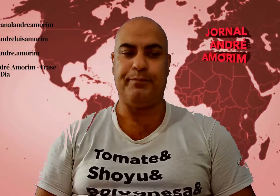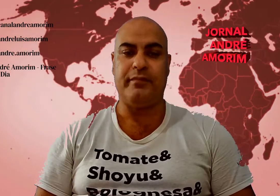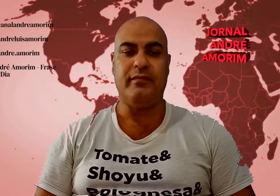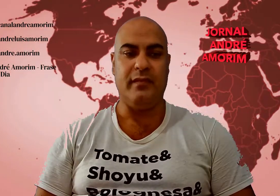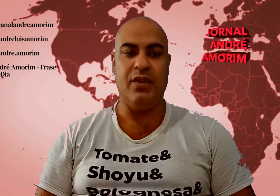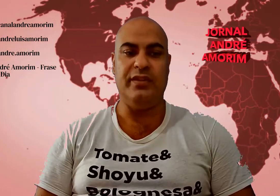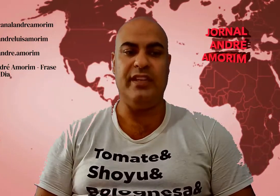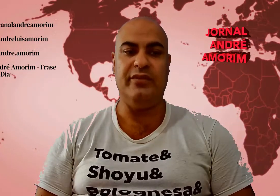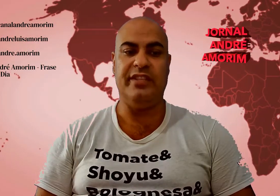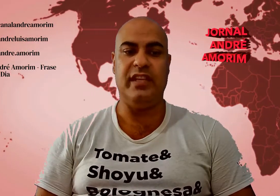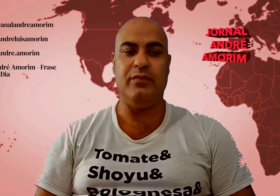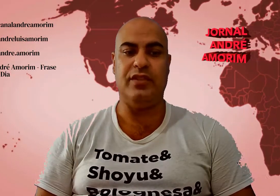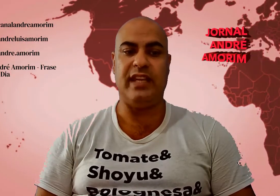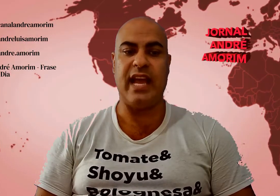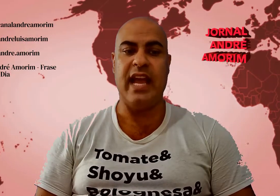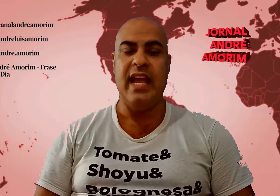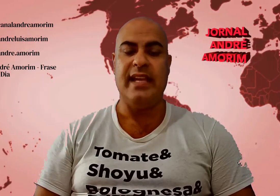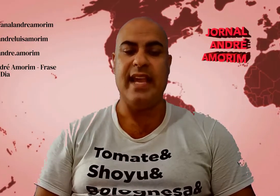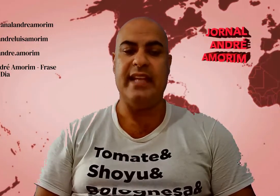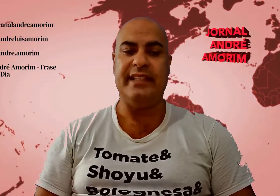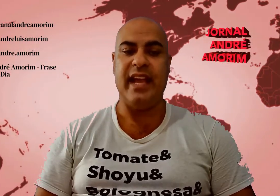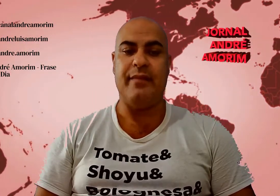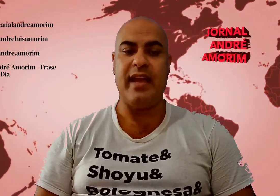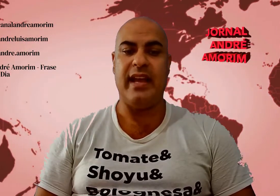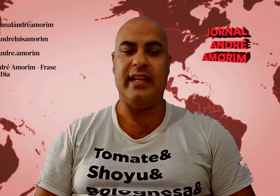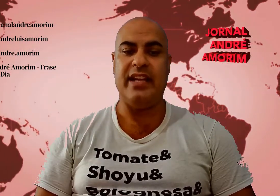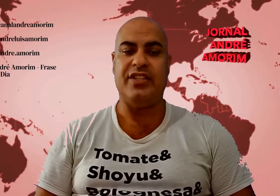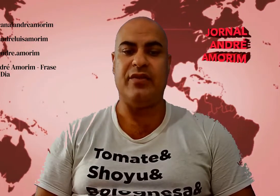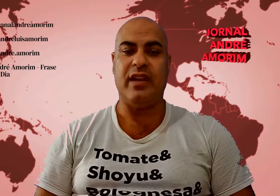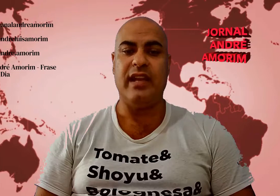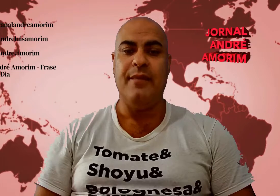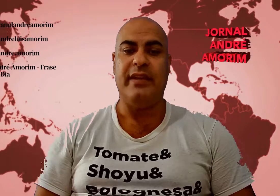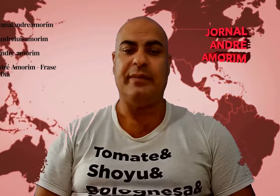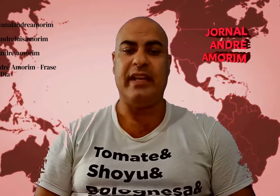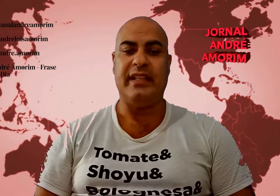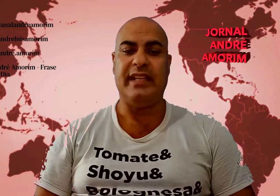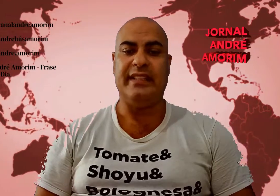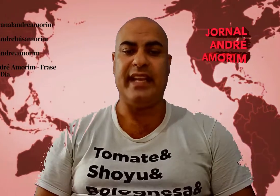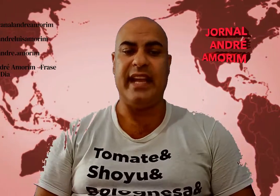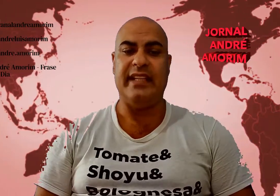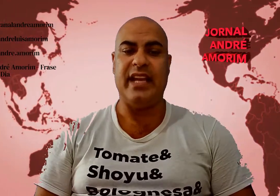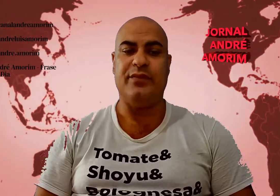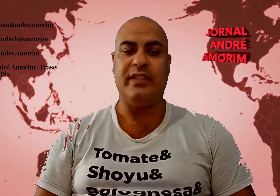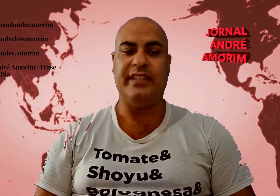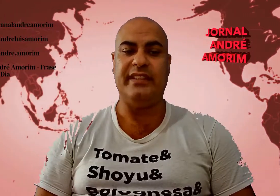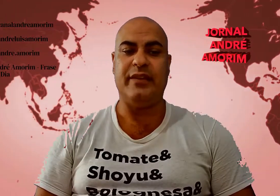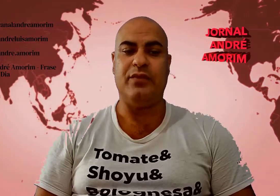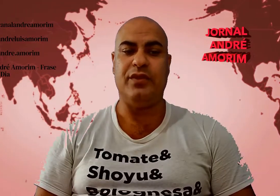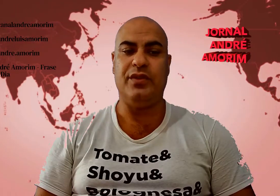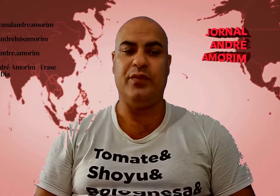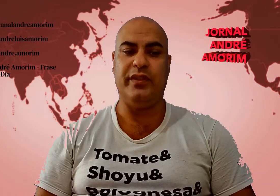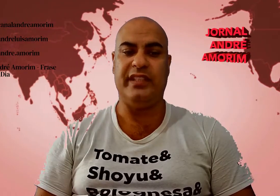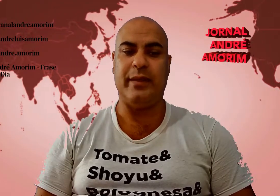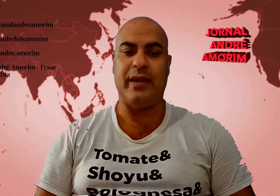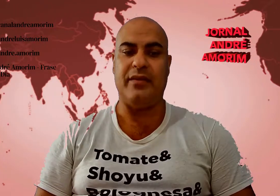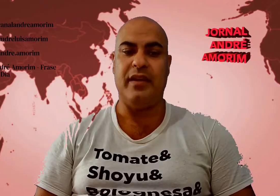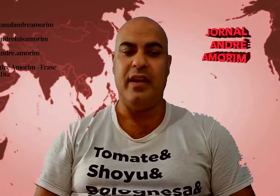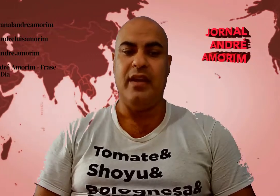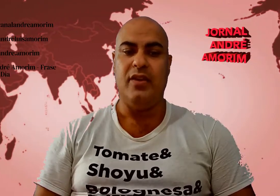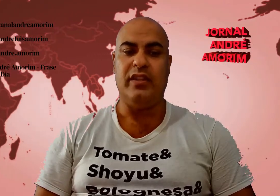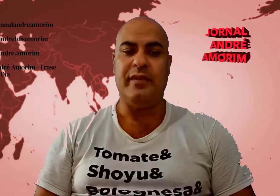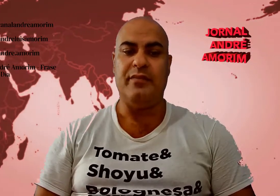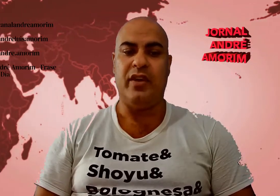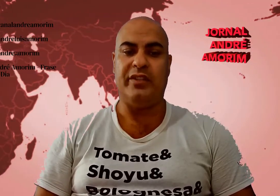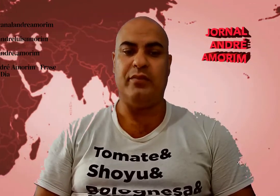surpreender. Eu tento sim mostrar que essa é a minha realidade de agora, mas para ter essa realidade foi necessário muito esforço e